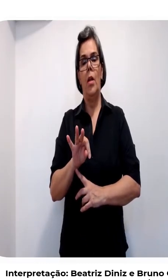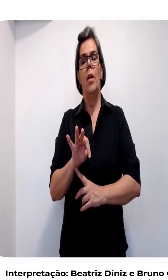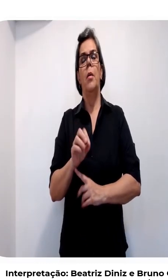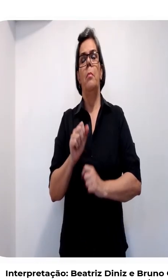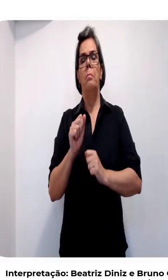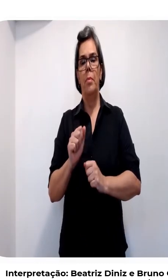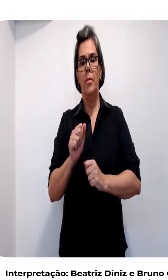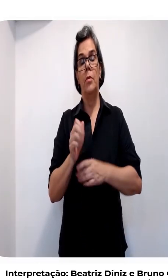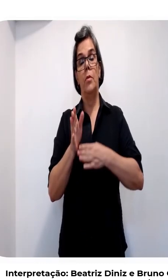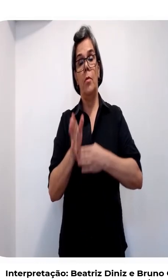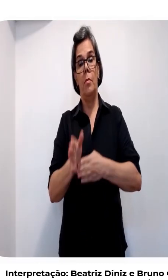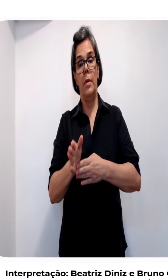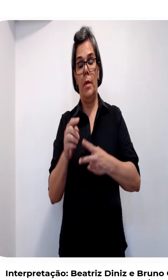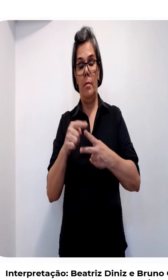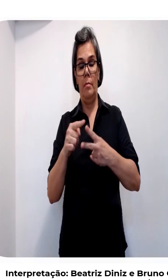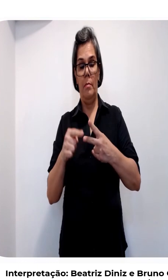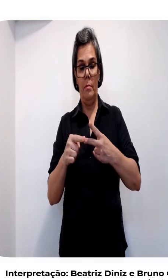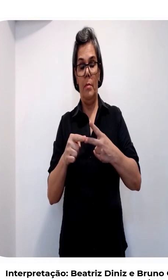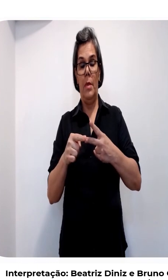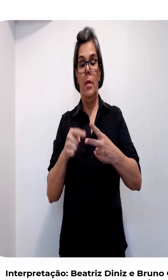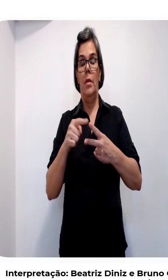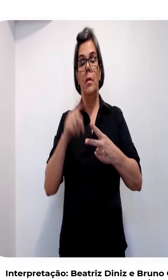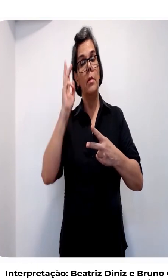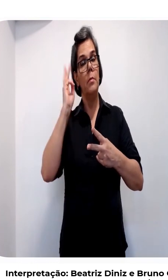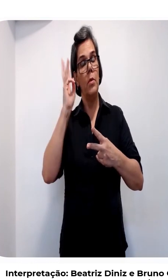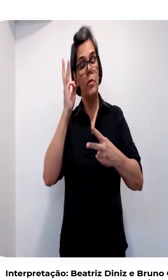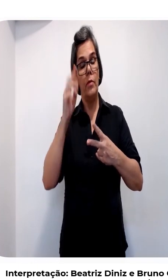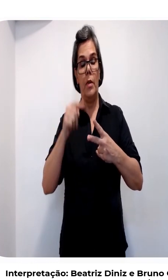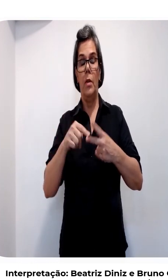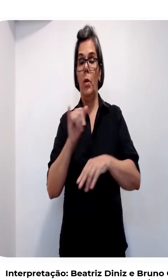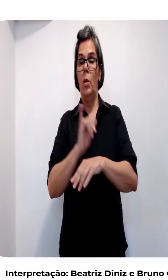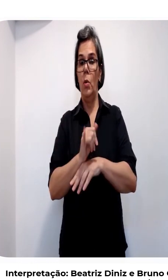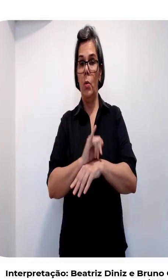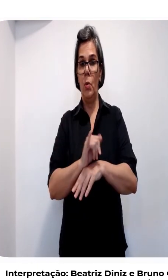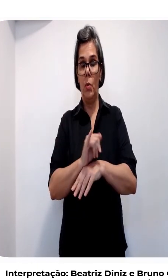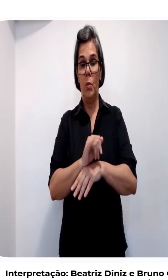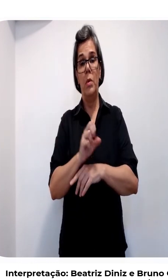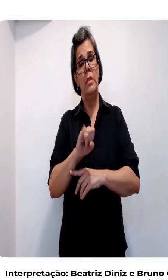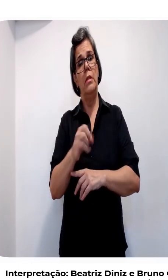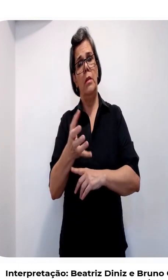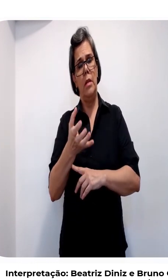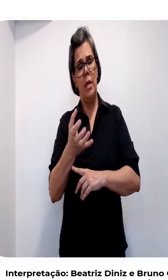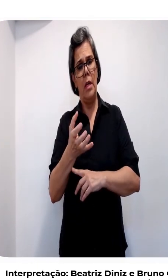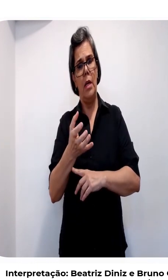temas e perguntas para o nosso e-mail cealicast@gmail.com.